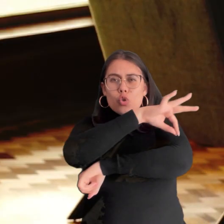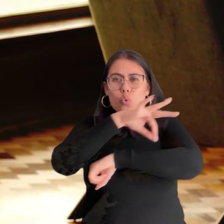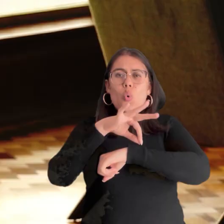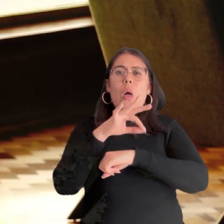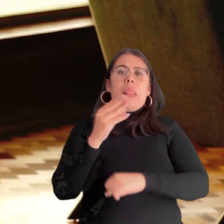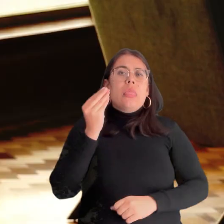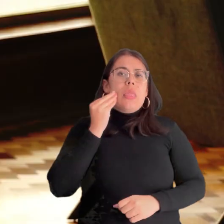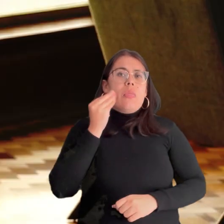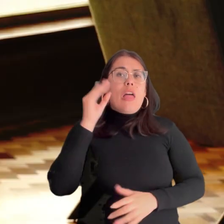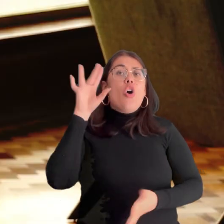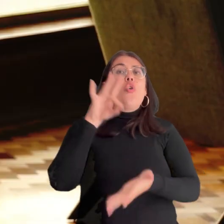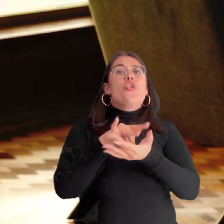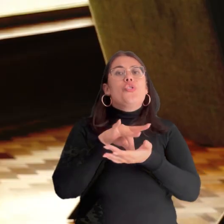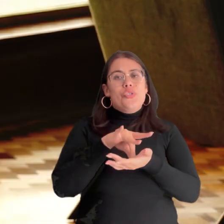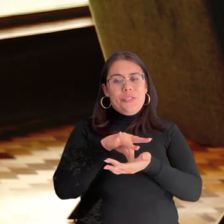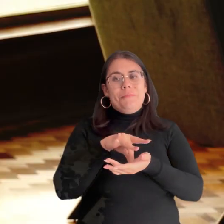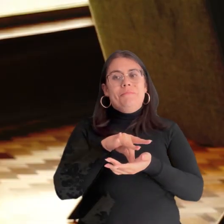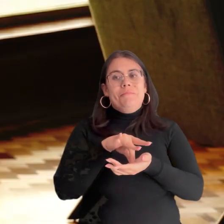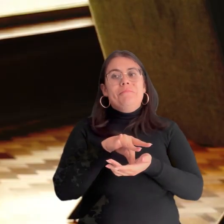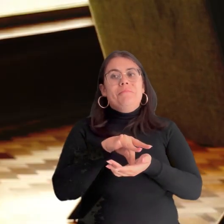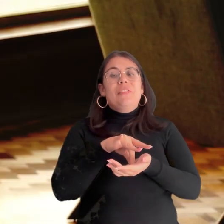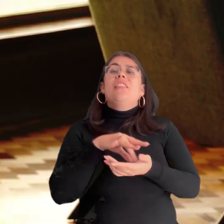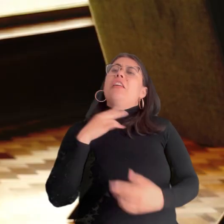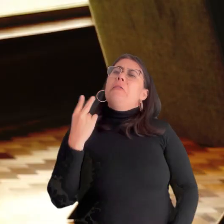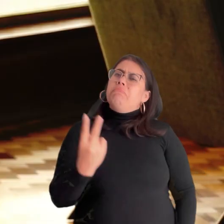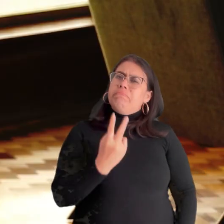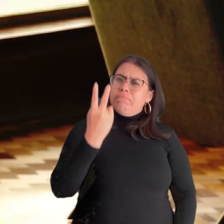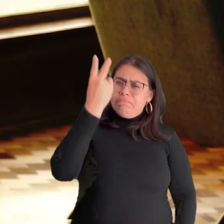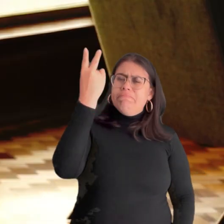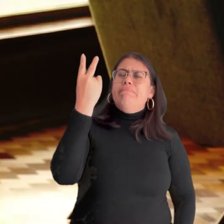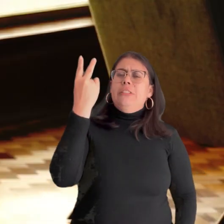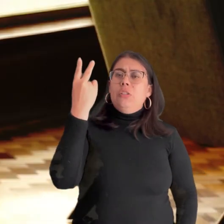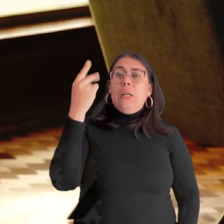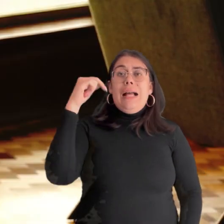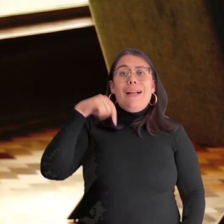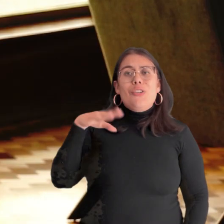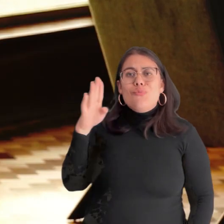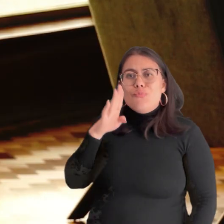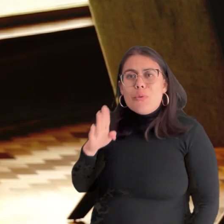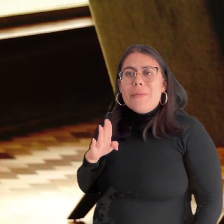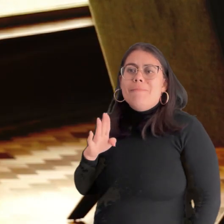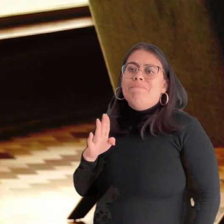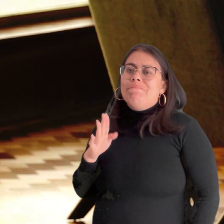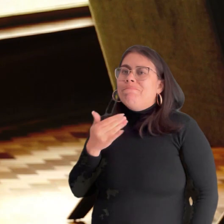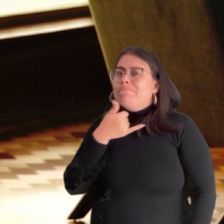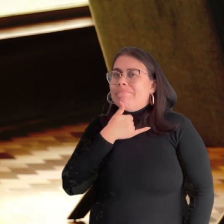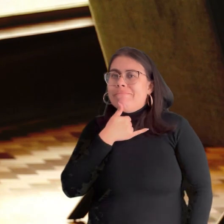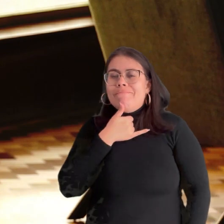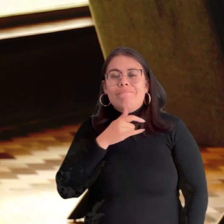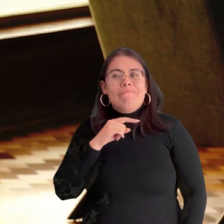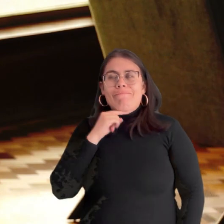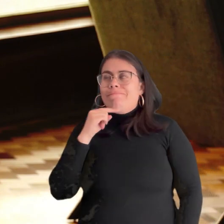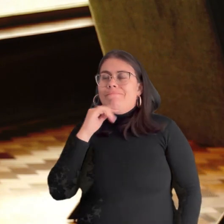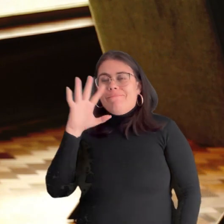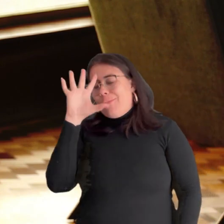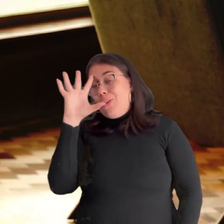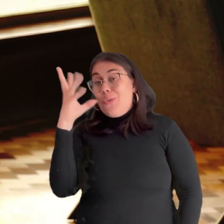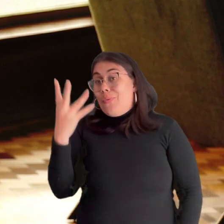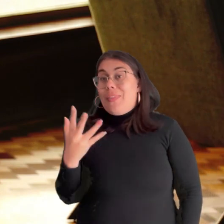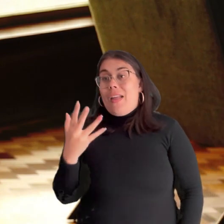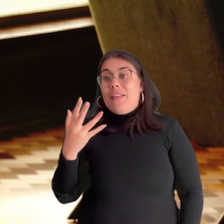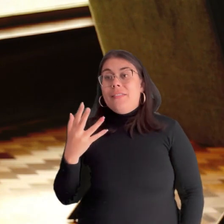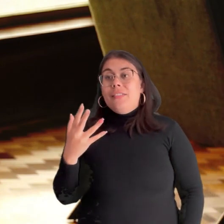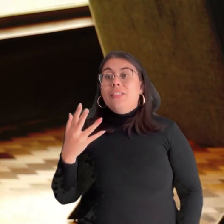valor, né? Aqui no Brasil isso ainda não foi muito explorado. Eu acho que esse exemplo do Prudência talvez seja